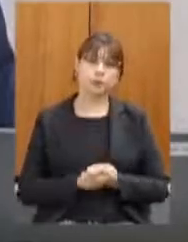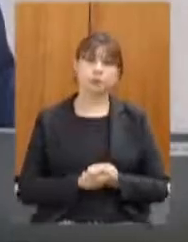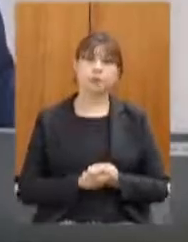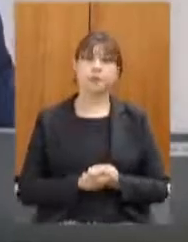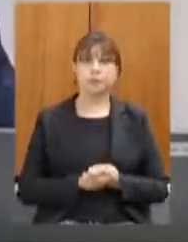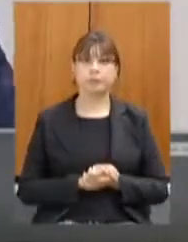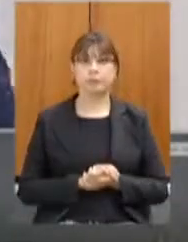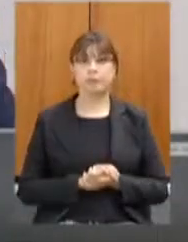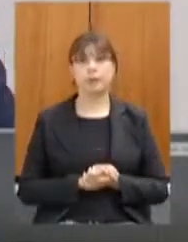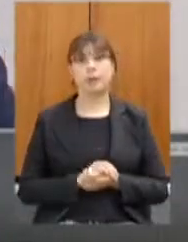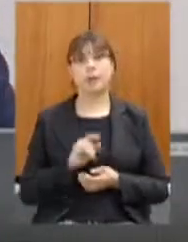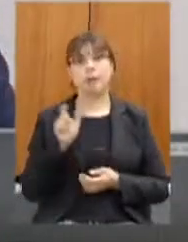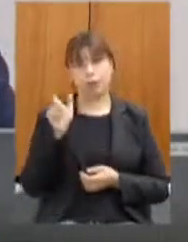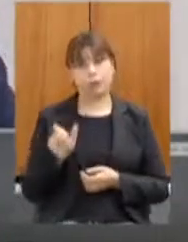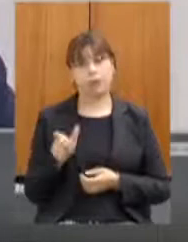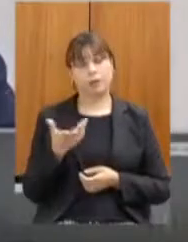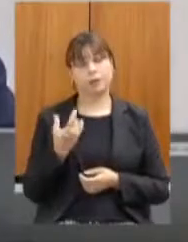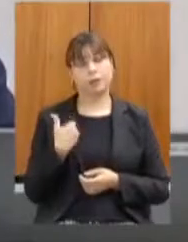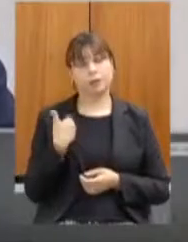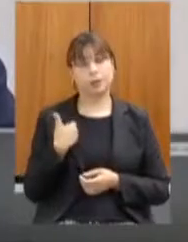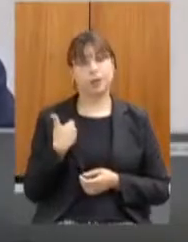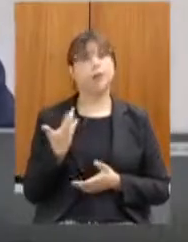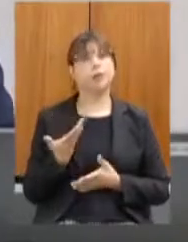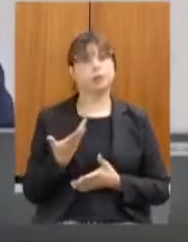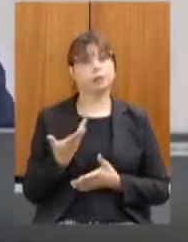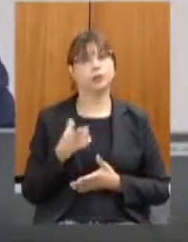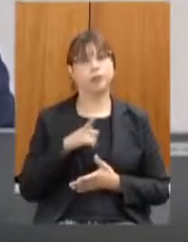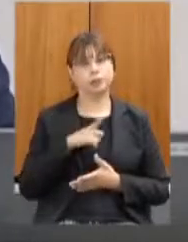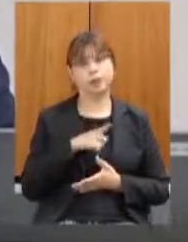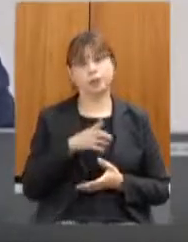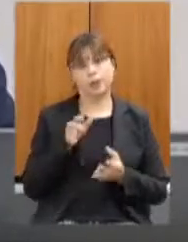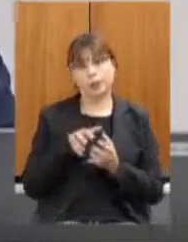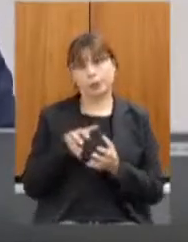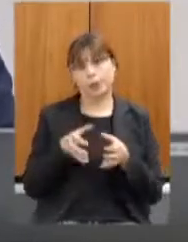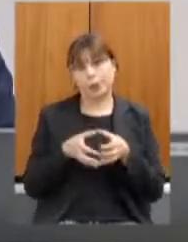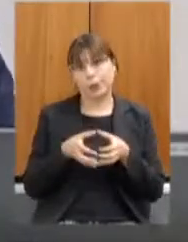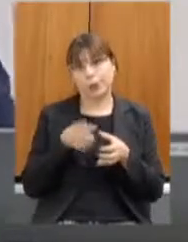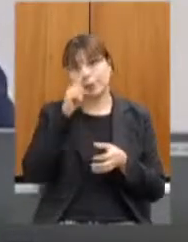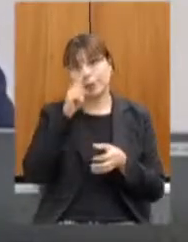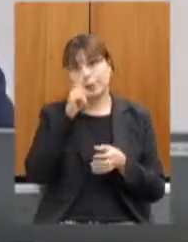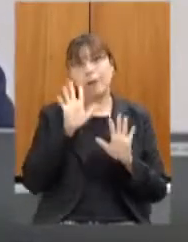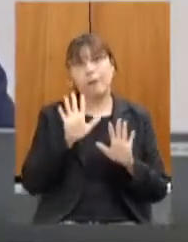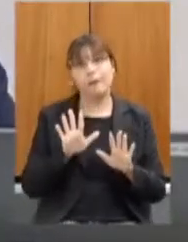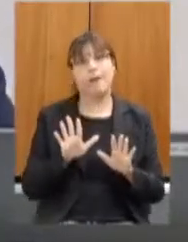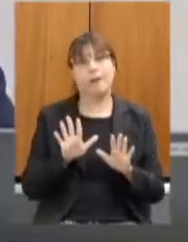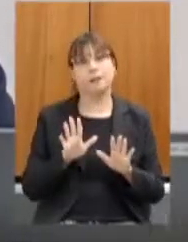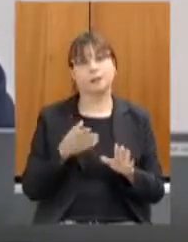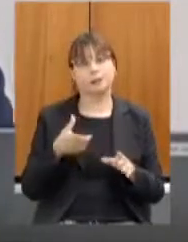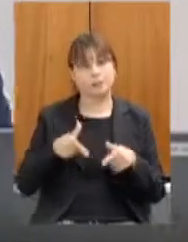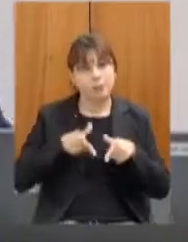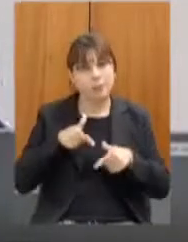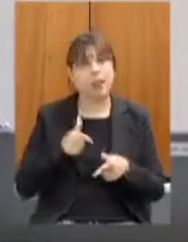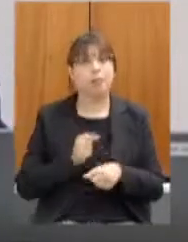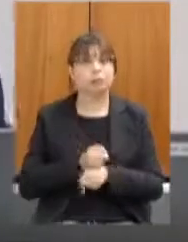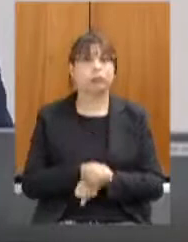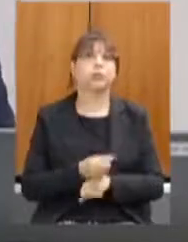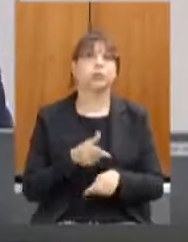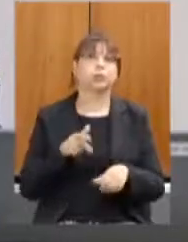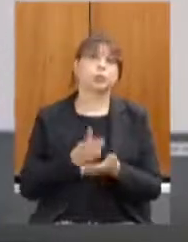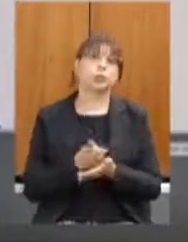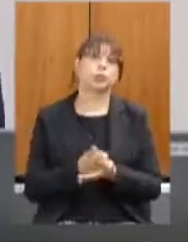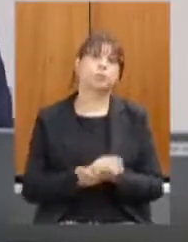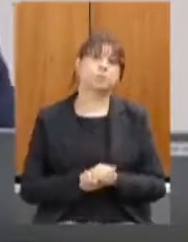que pertenceu no grupo de risco também não parou um minuto só tem três minutos eu tô ele tá rindo não eu quero